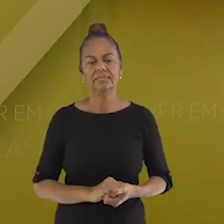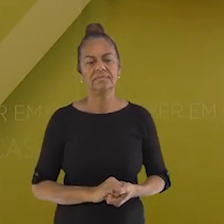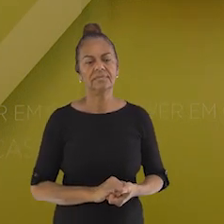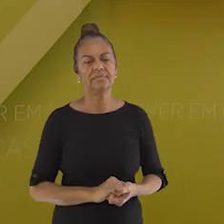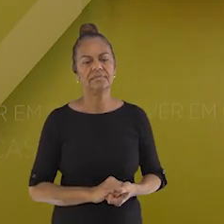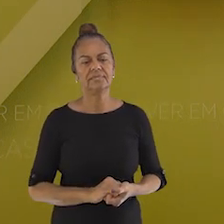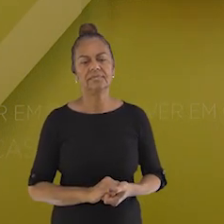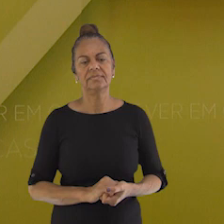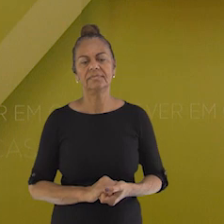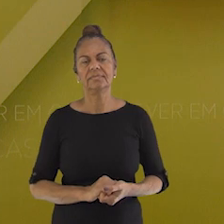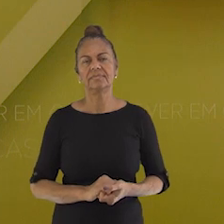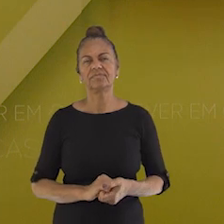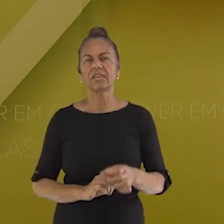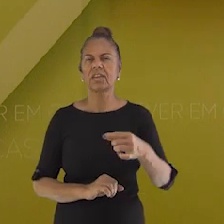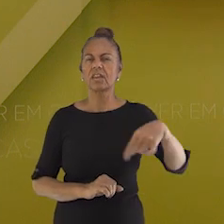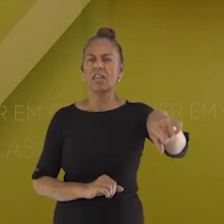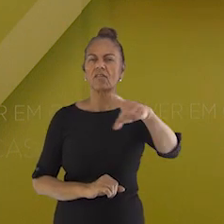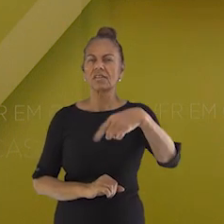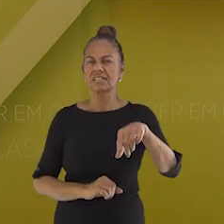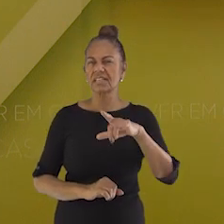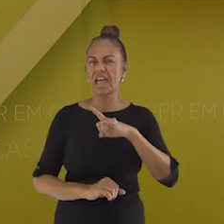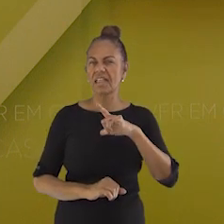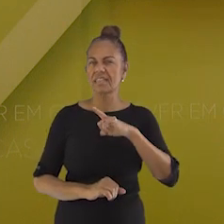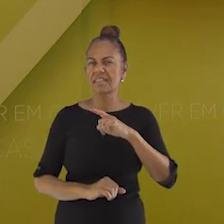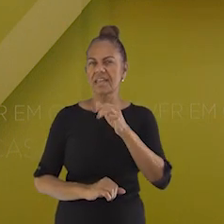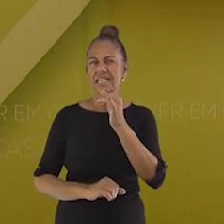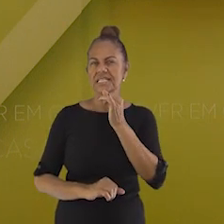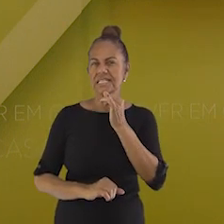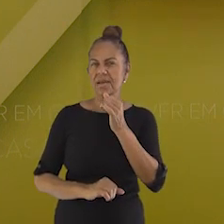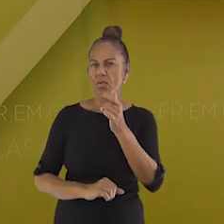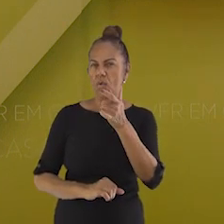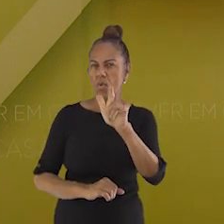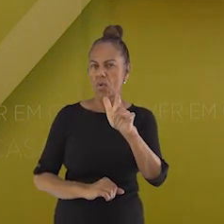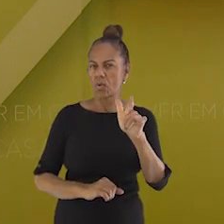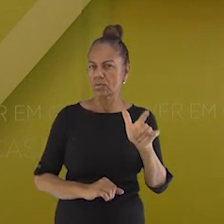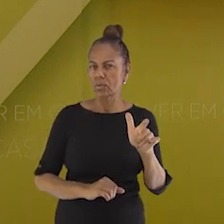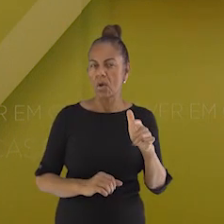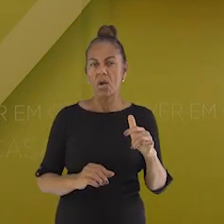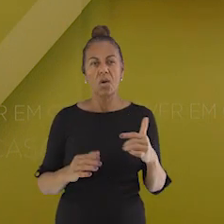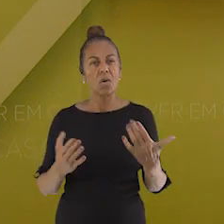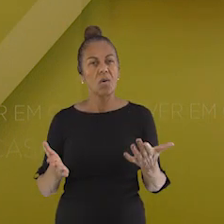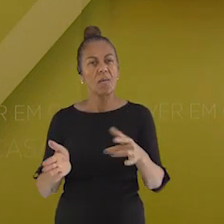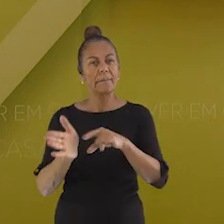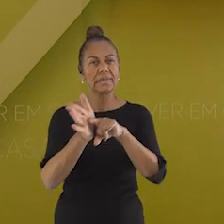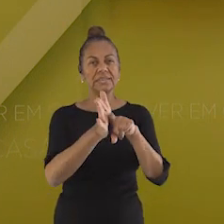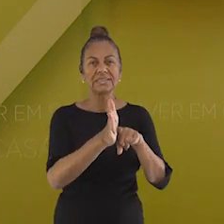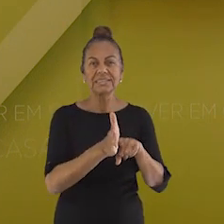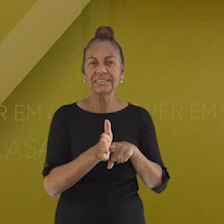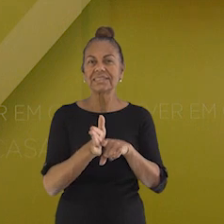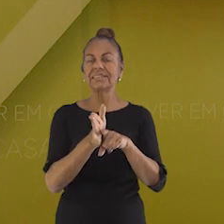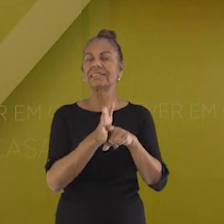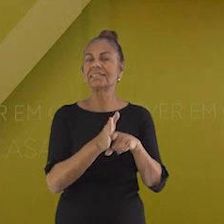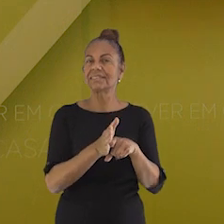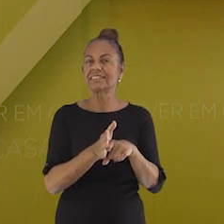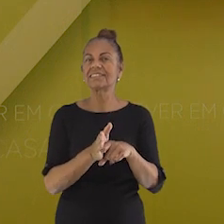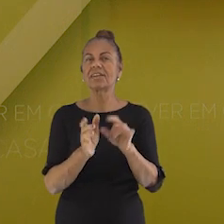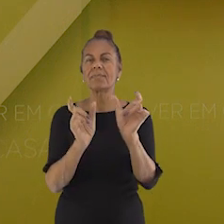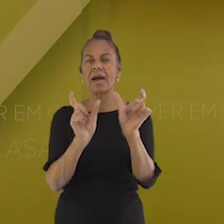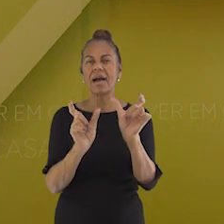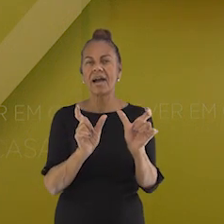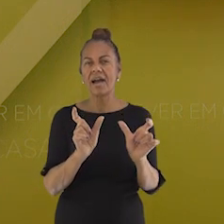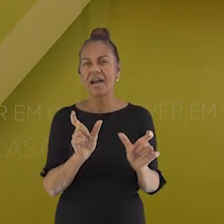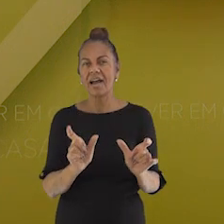E vocês saberiam dizer outros exemplos? Se não, pesquise mais sobre o assunto. Conhecendo